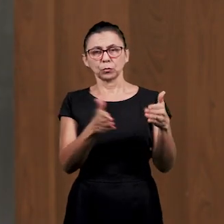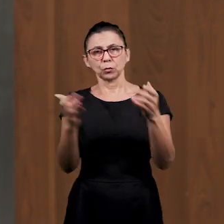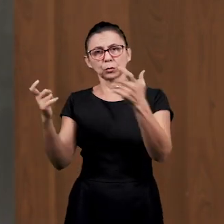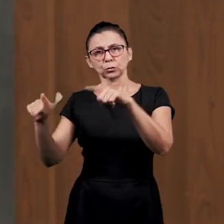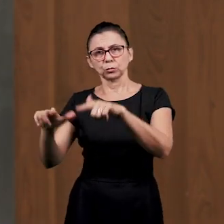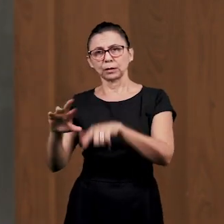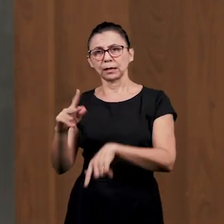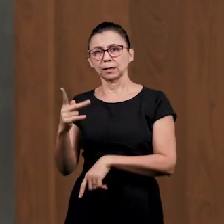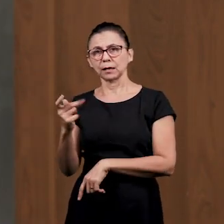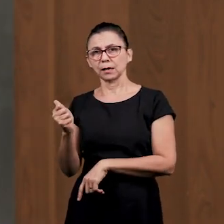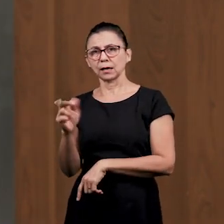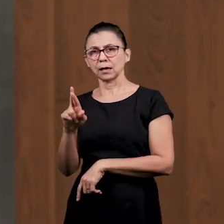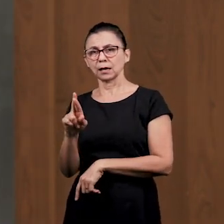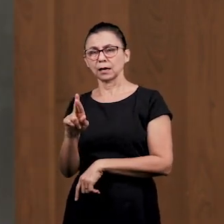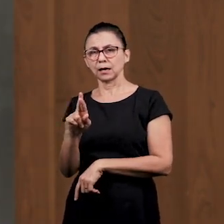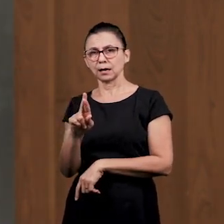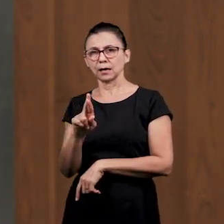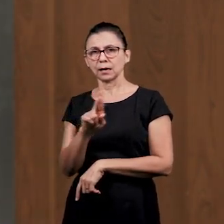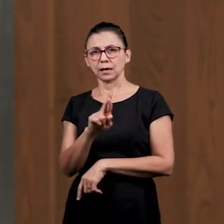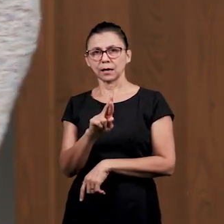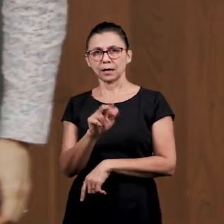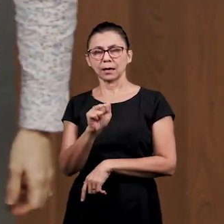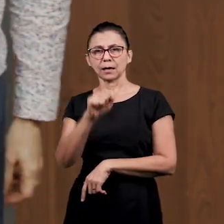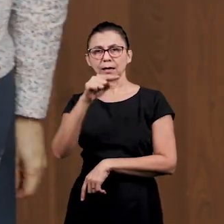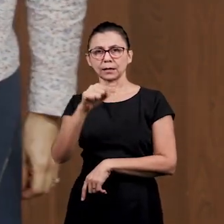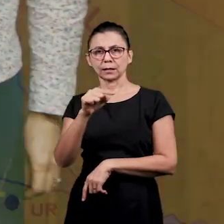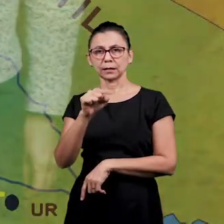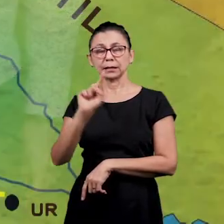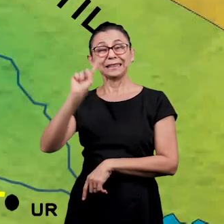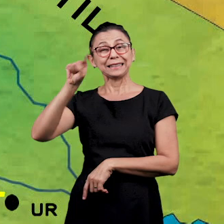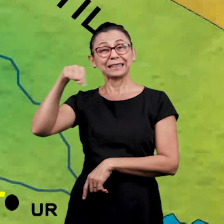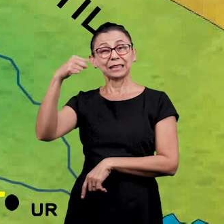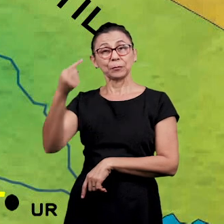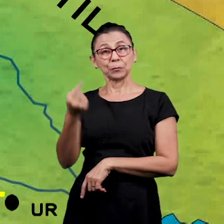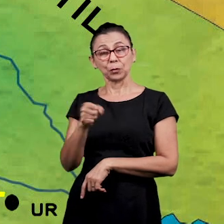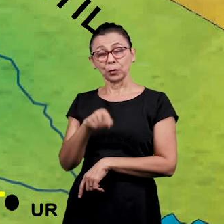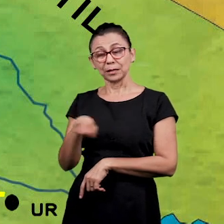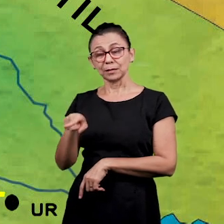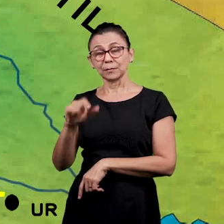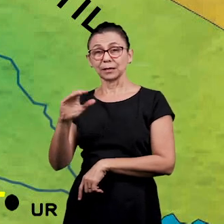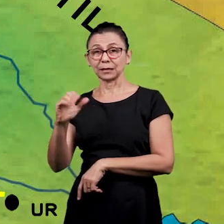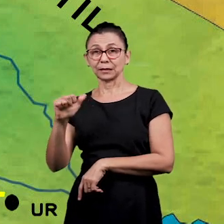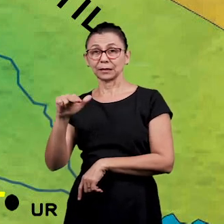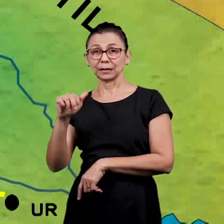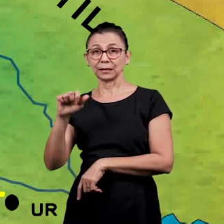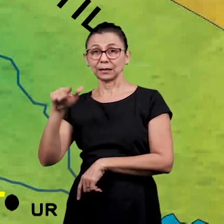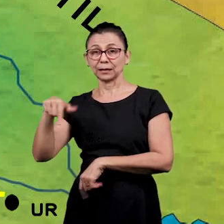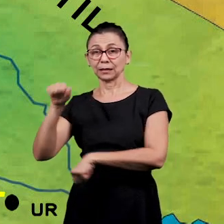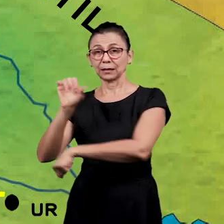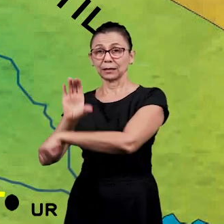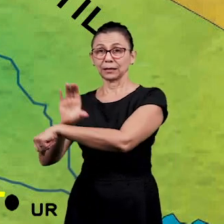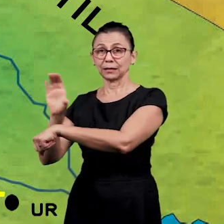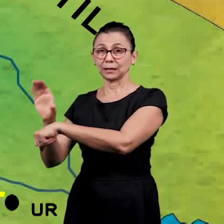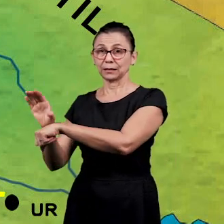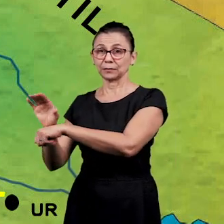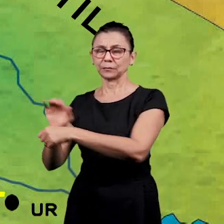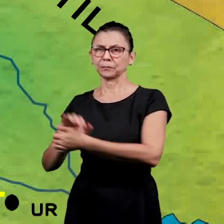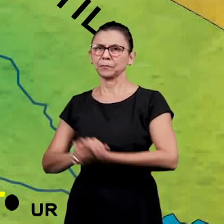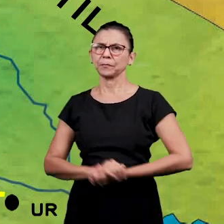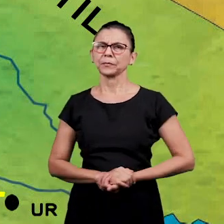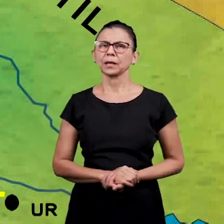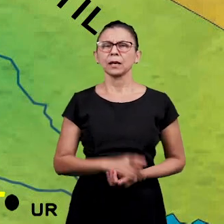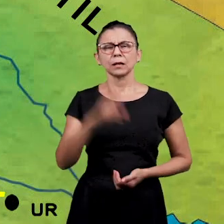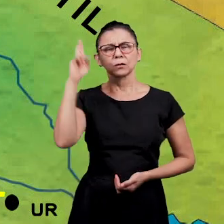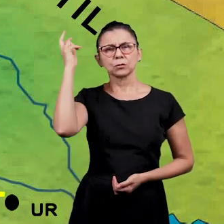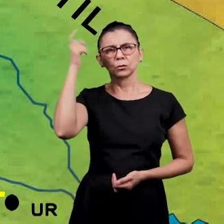depois descer a Canaã. E quando Abraão estava ali em Arã, o Senhor